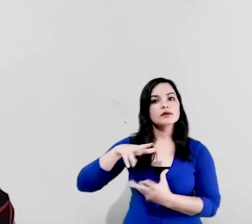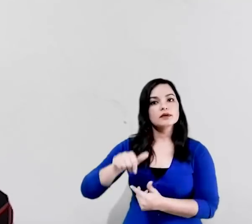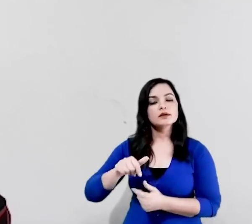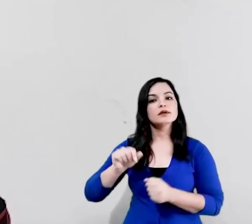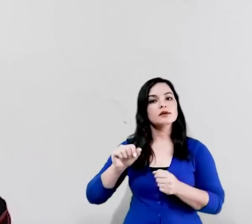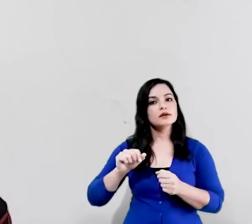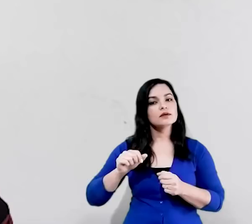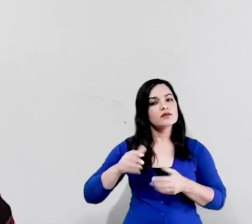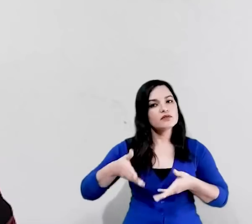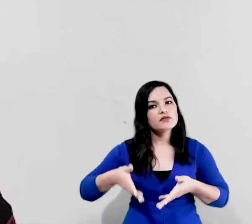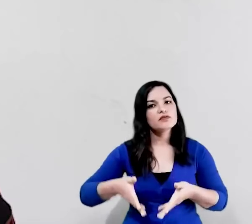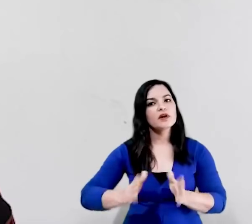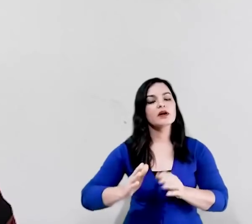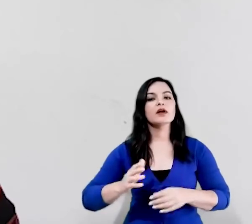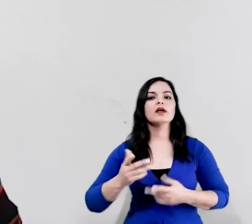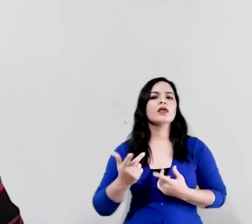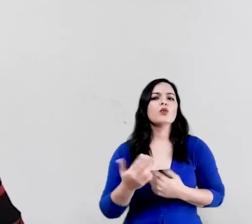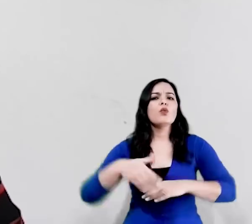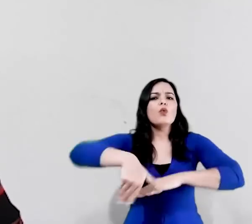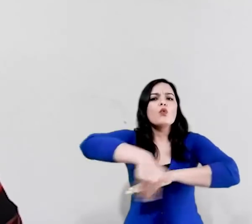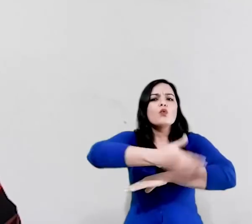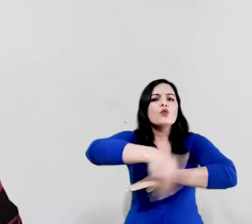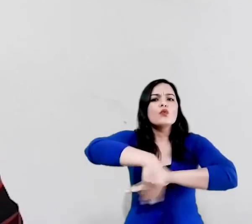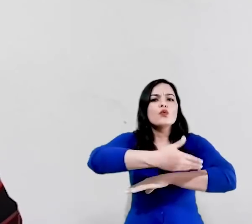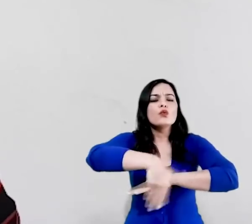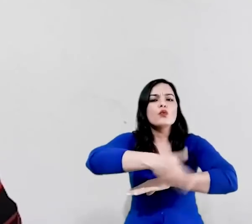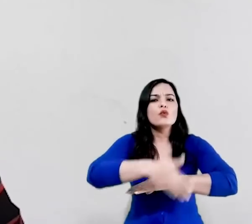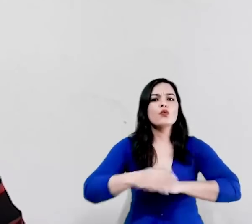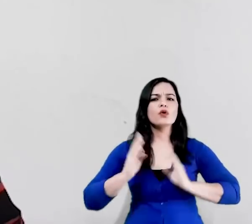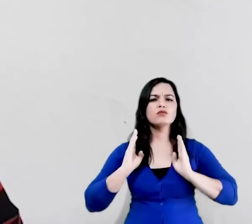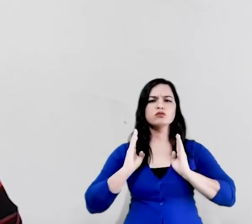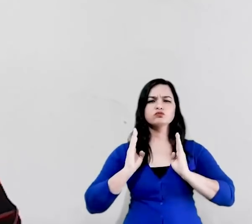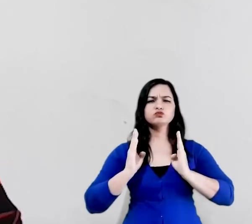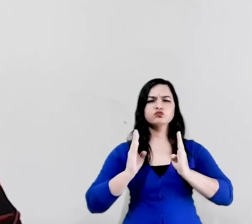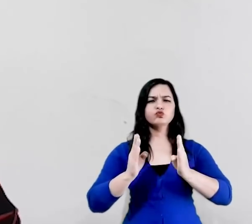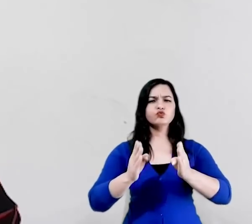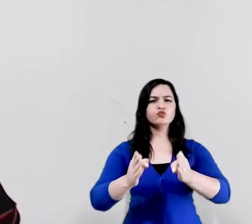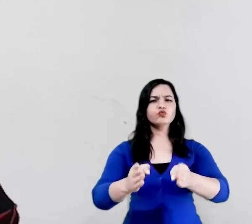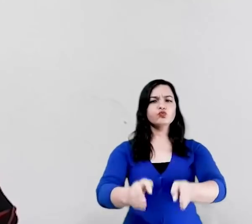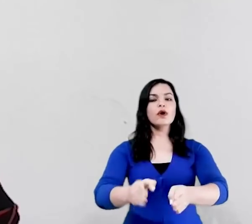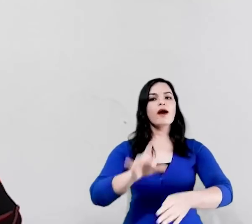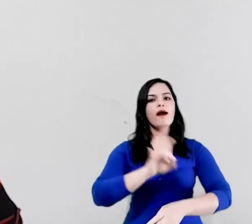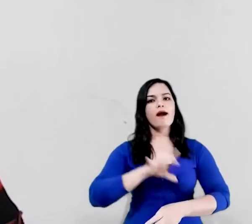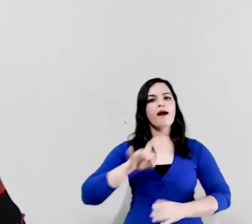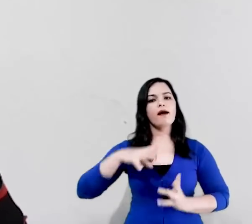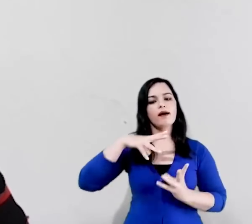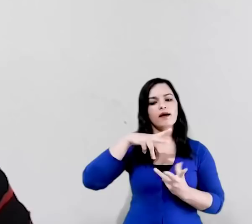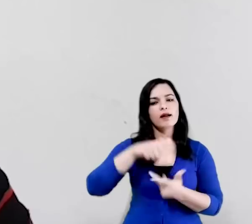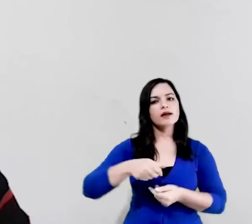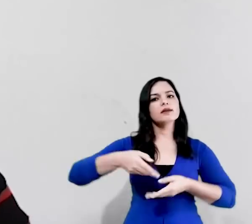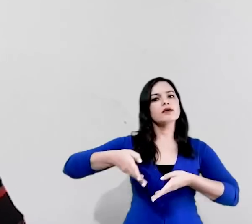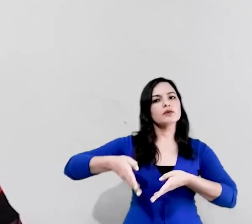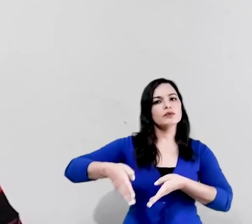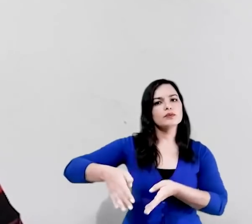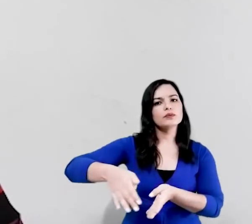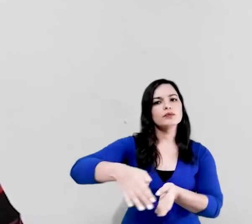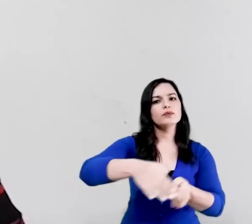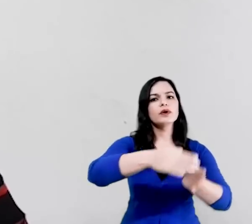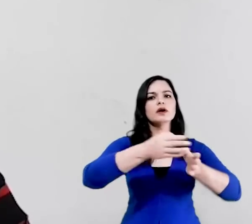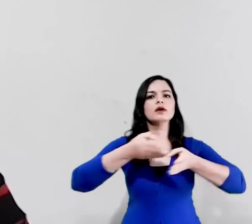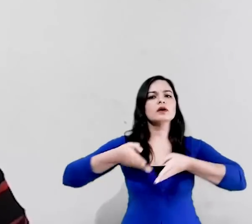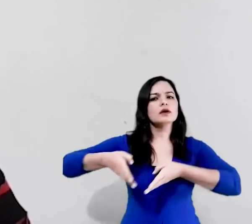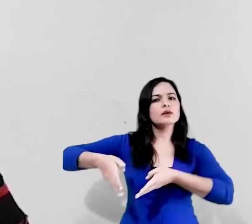ruas, grandes avenidas pelas quais cada planeta passa todos os